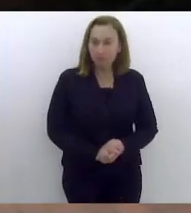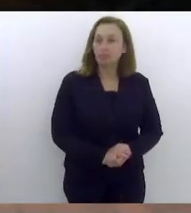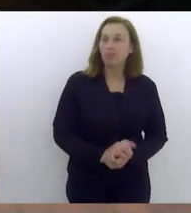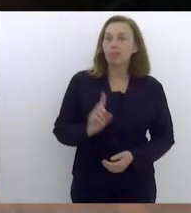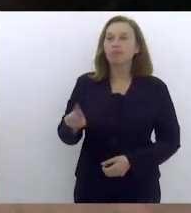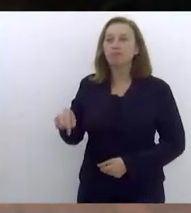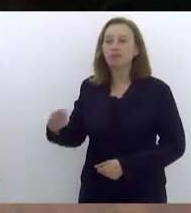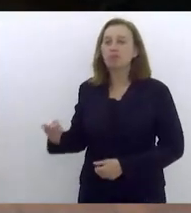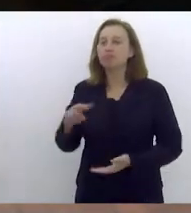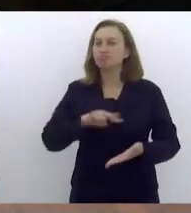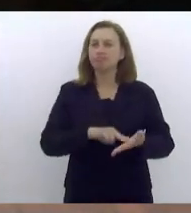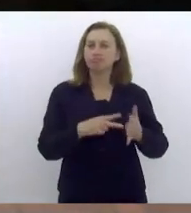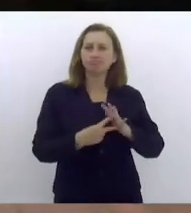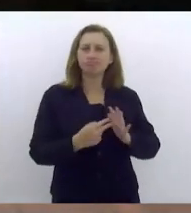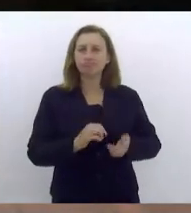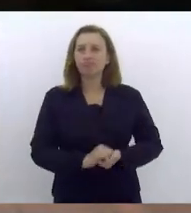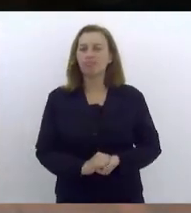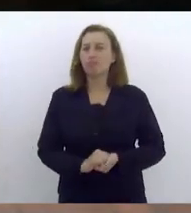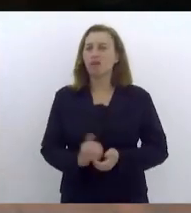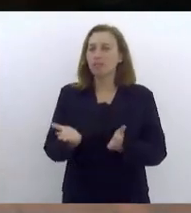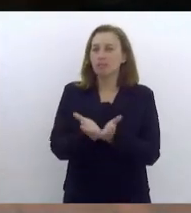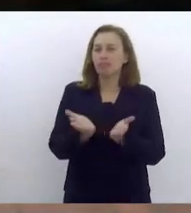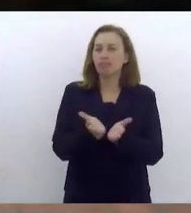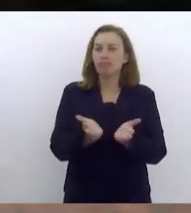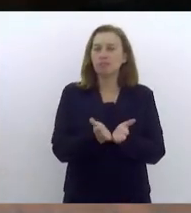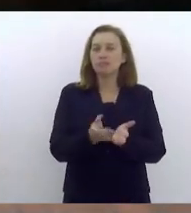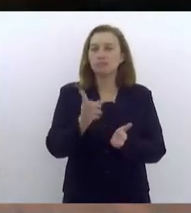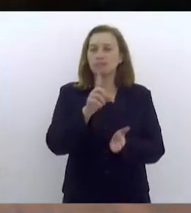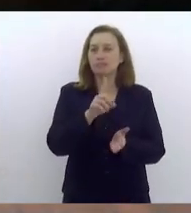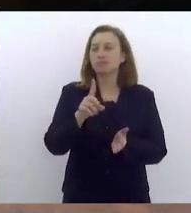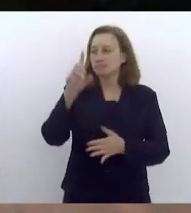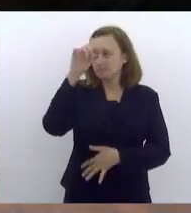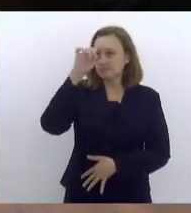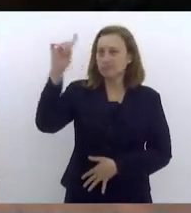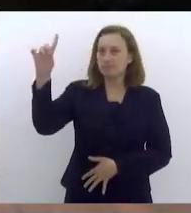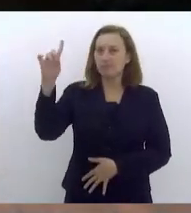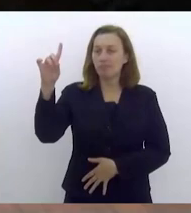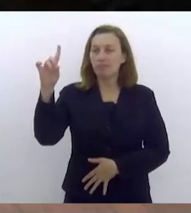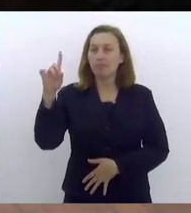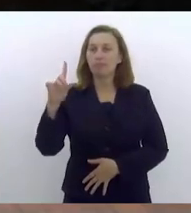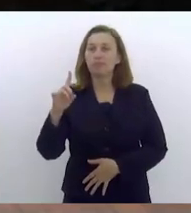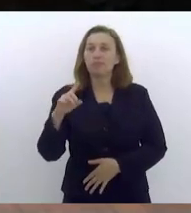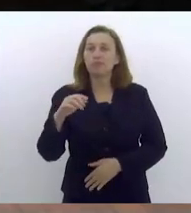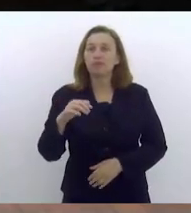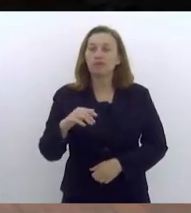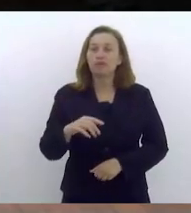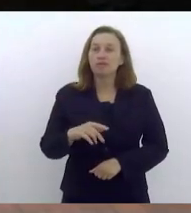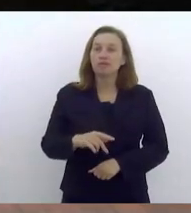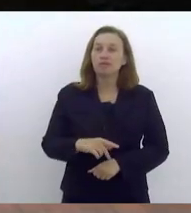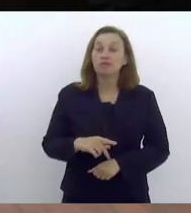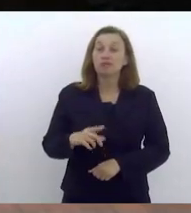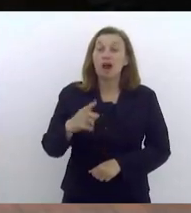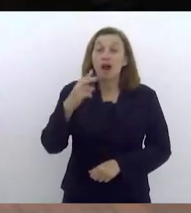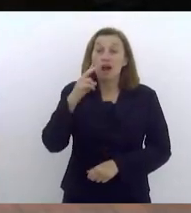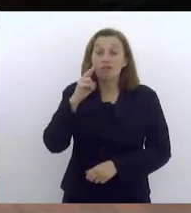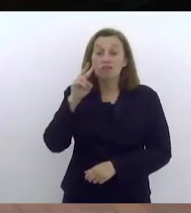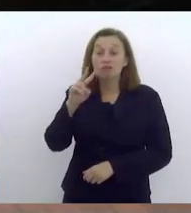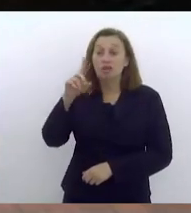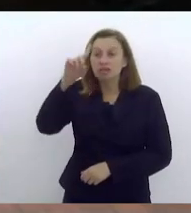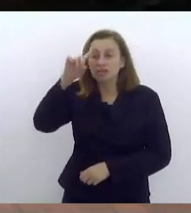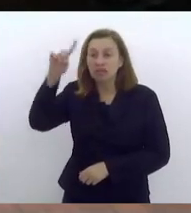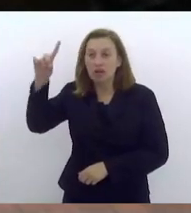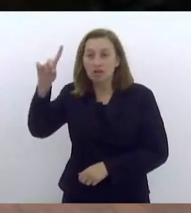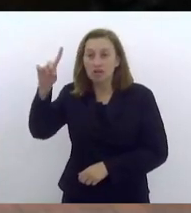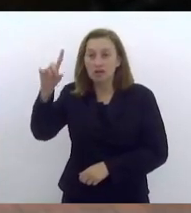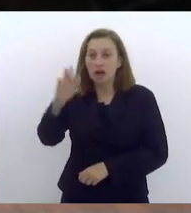em outra interpretação, a Bíblia diz que preciosa nas vistas de Deus é a